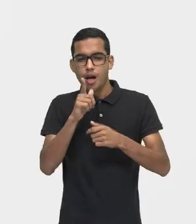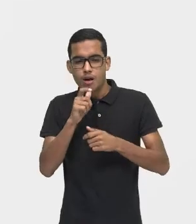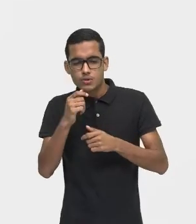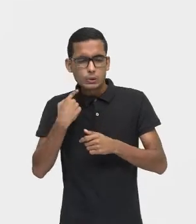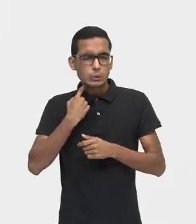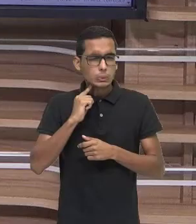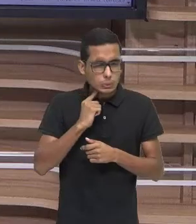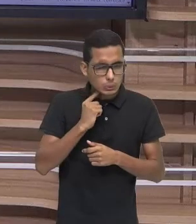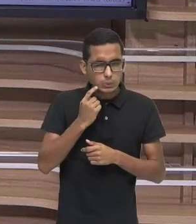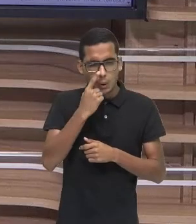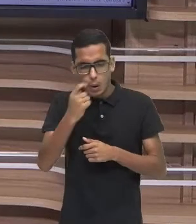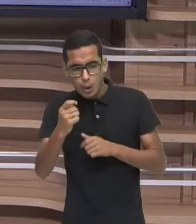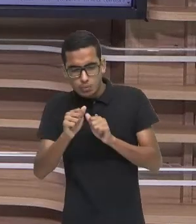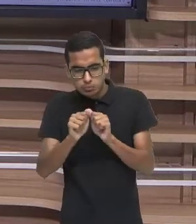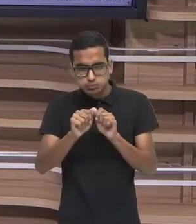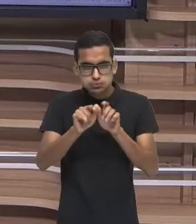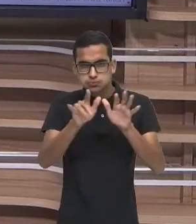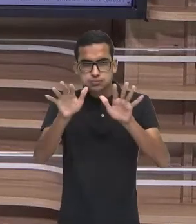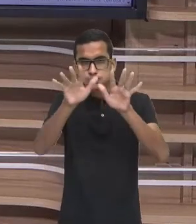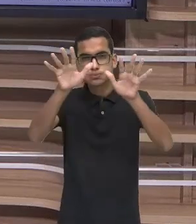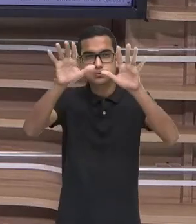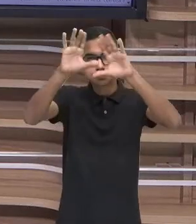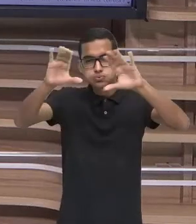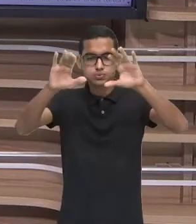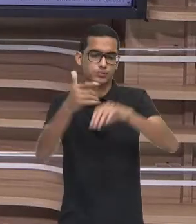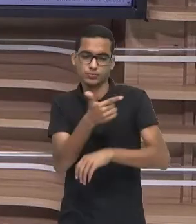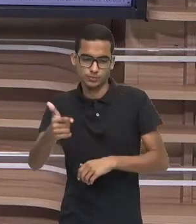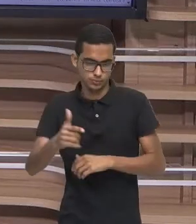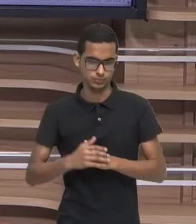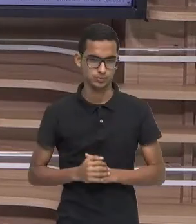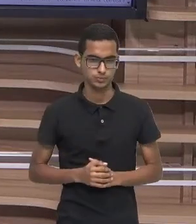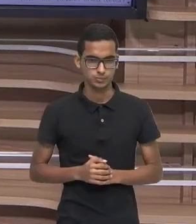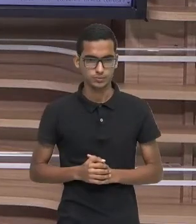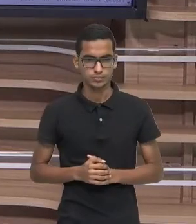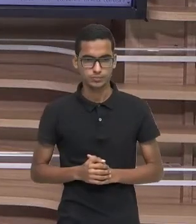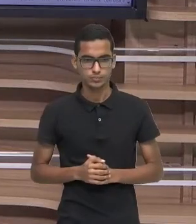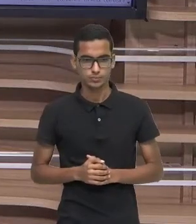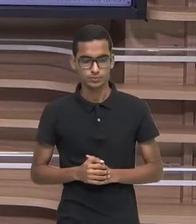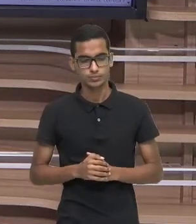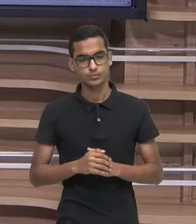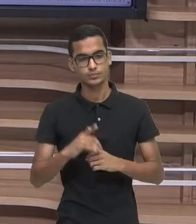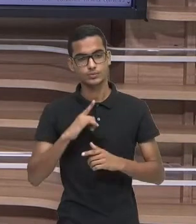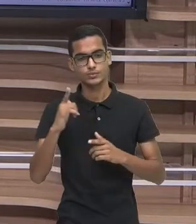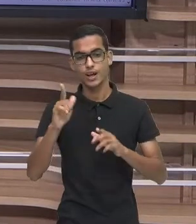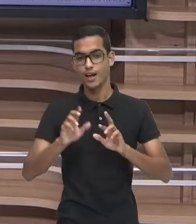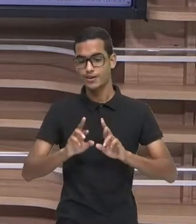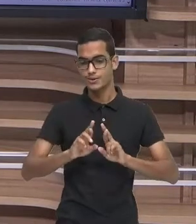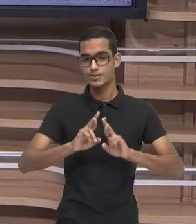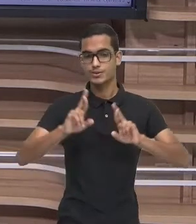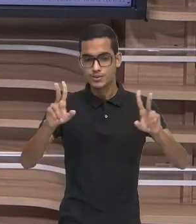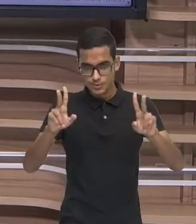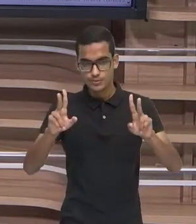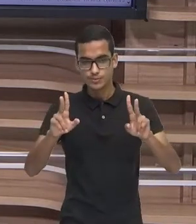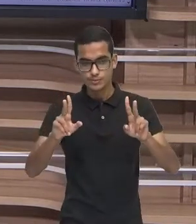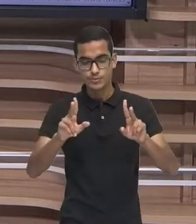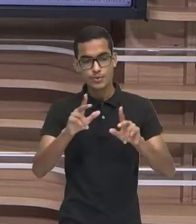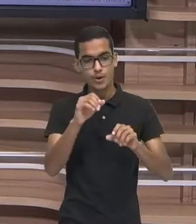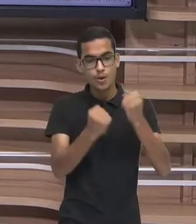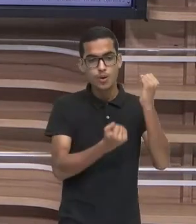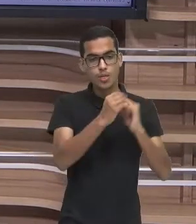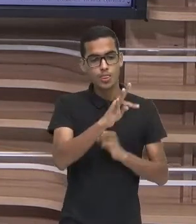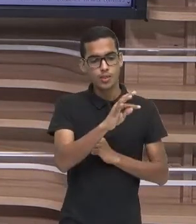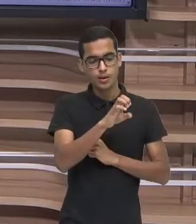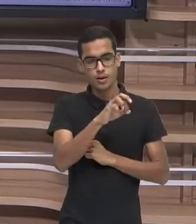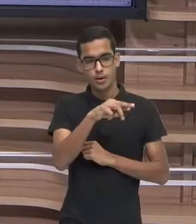na atmosfera, né, como as usinas termoelétricas, diferente das usinas hidrelétricas. Então,